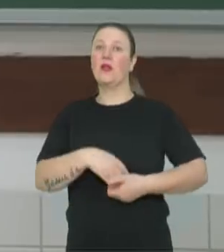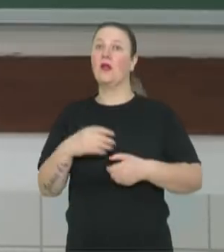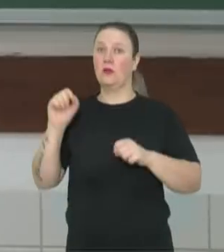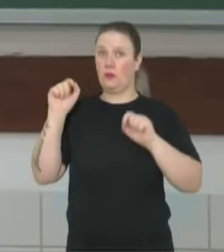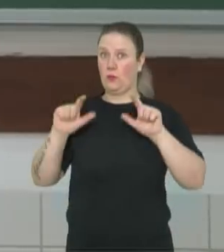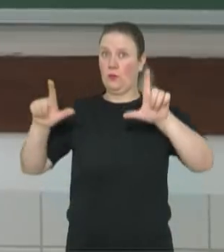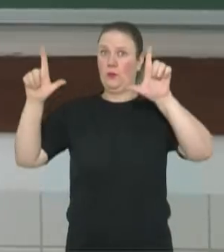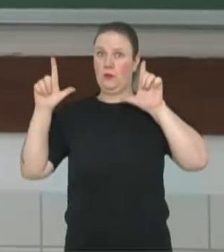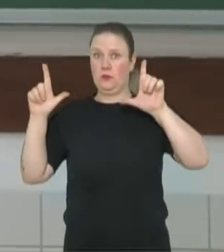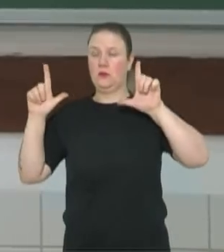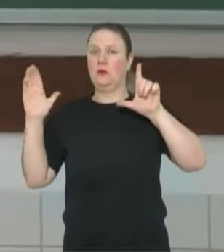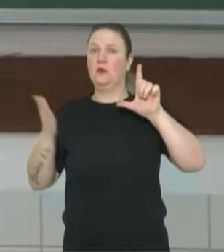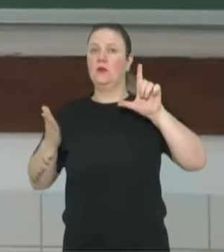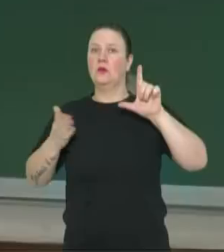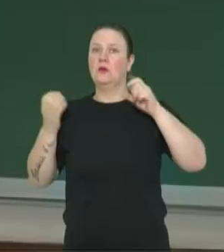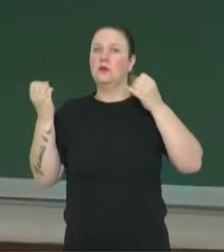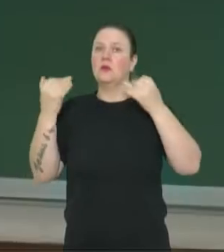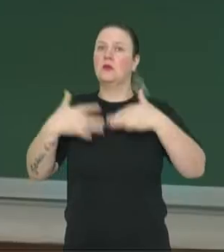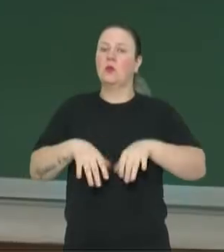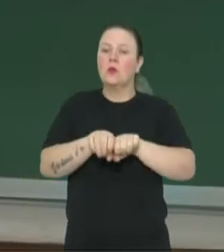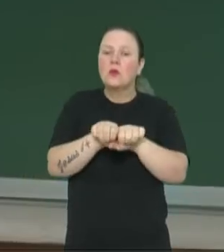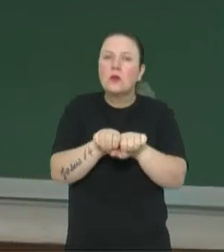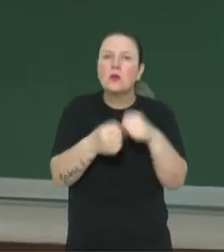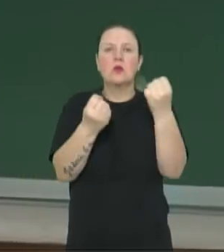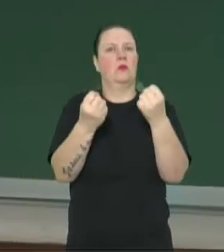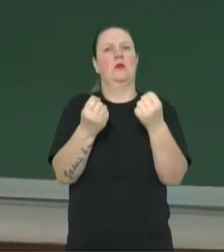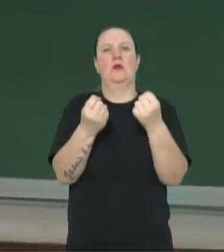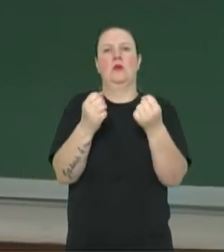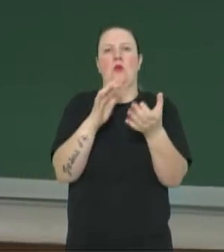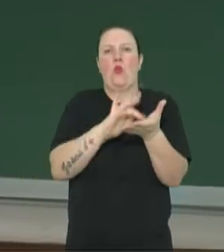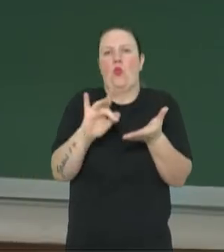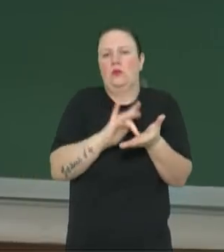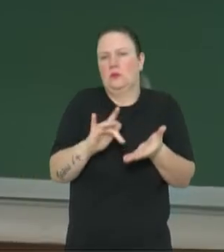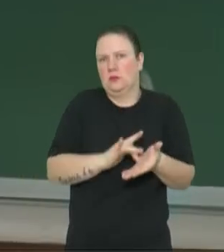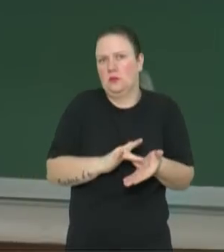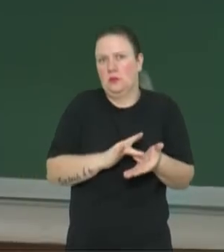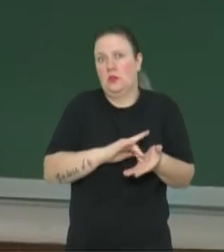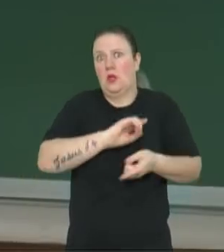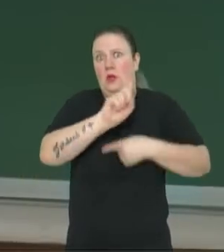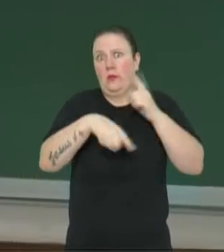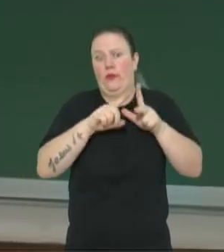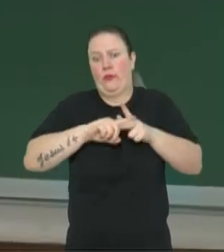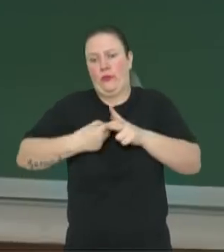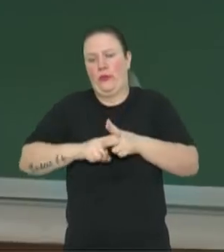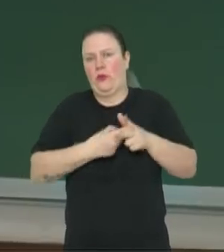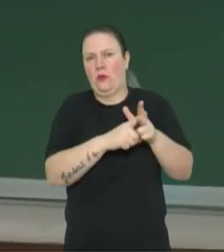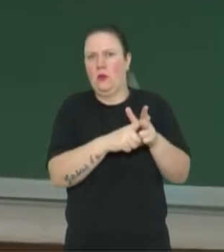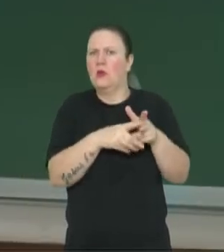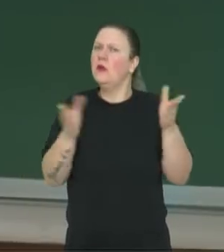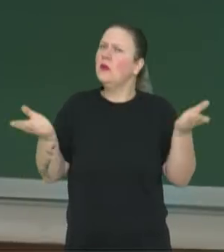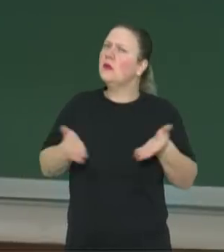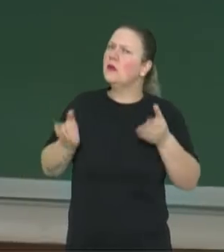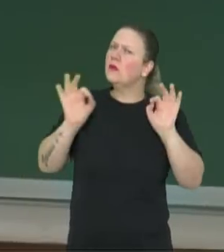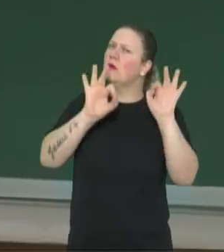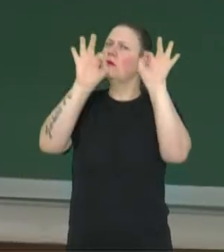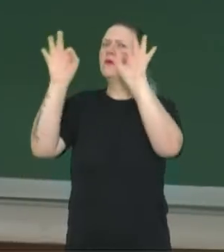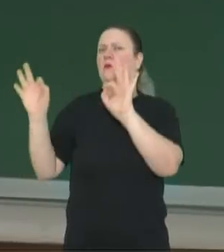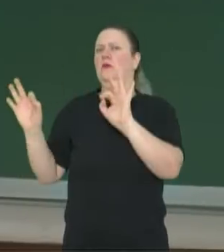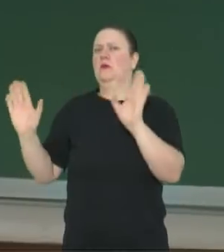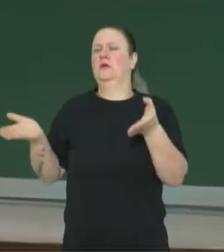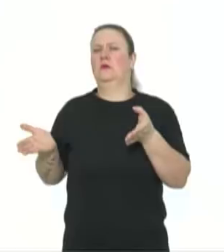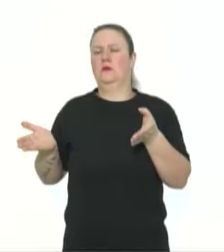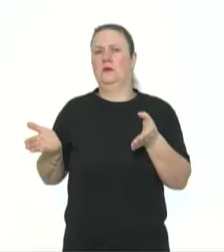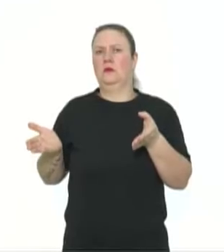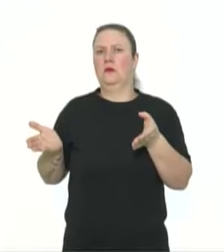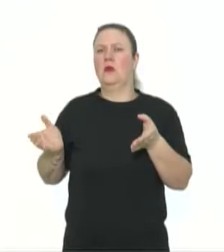figura anterior, estava falando sobre quebrar o celular para consertar, o verbo quebrar. E aqui? Aqui não, né? Aqui a